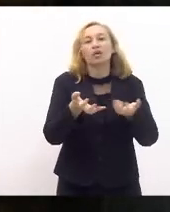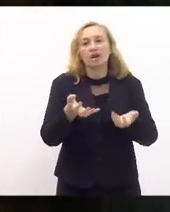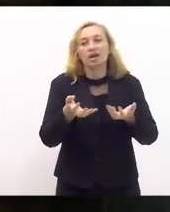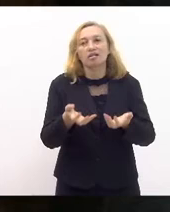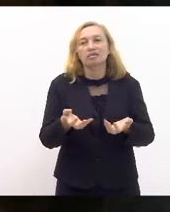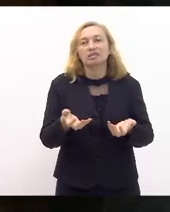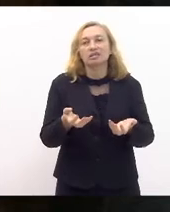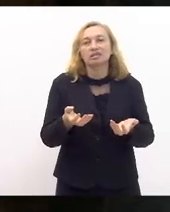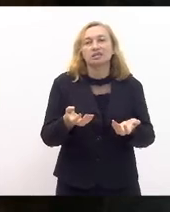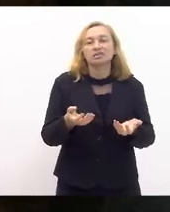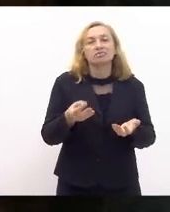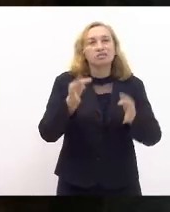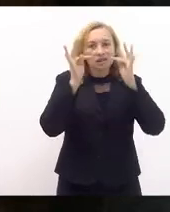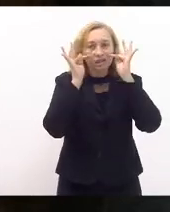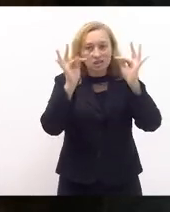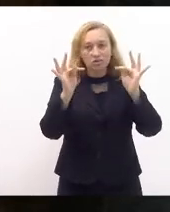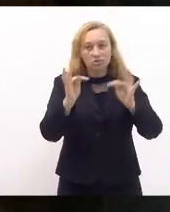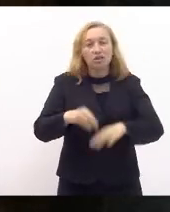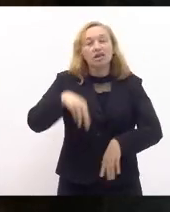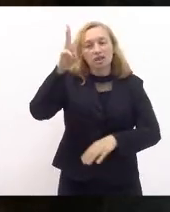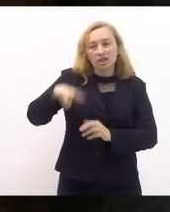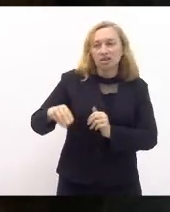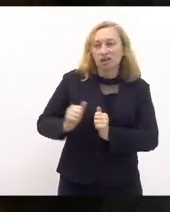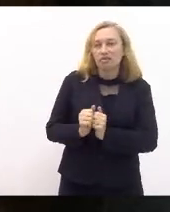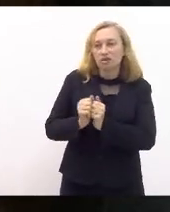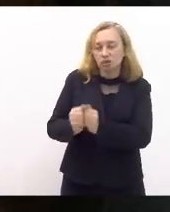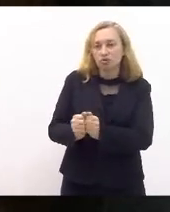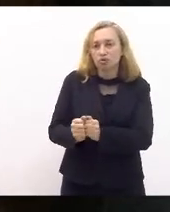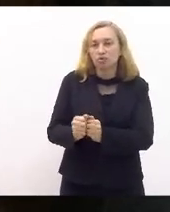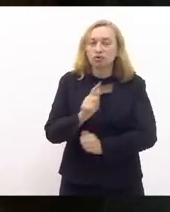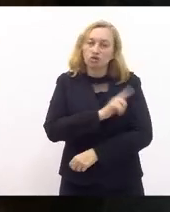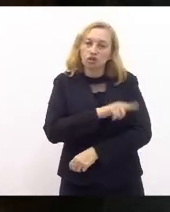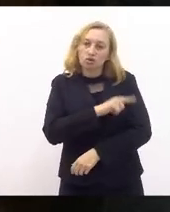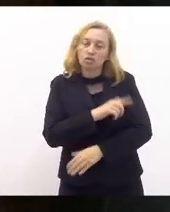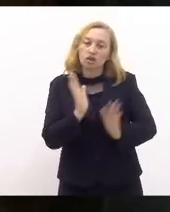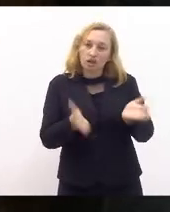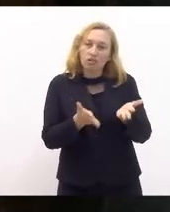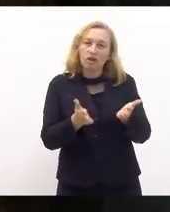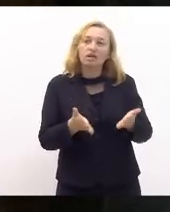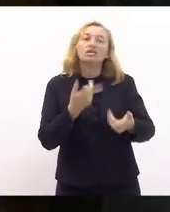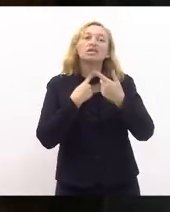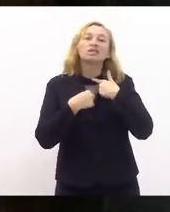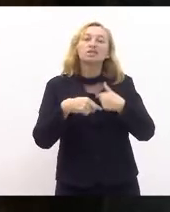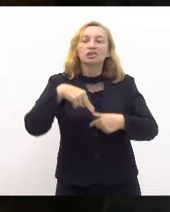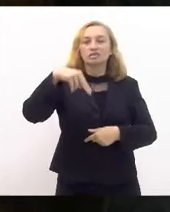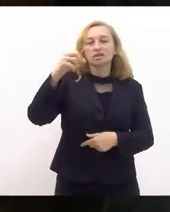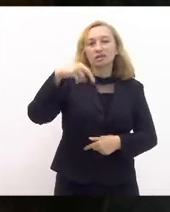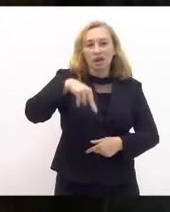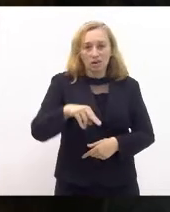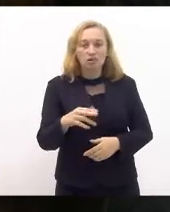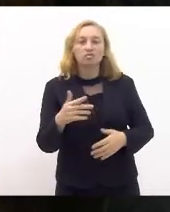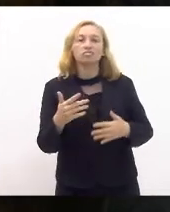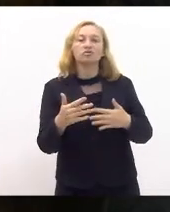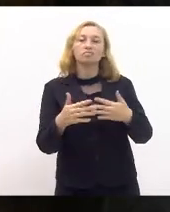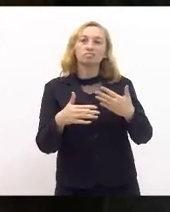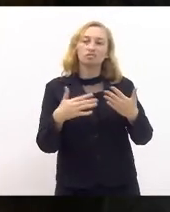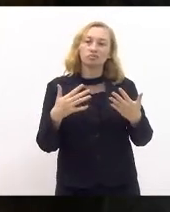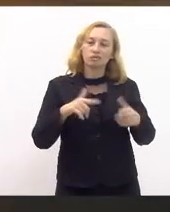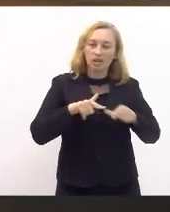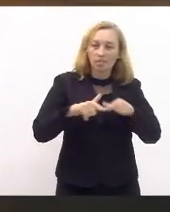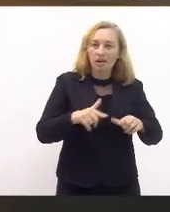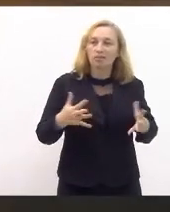dar esse meu testemunho de quem esteve do lado do gestor. E agora, desejando, Nelson, também um trabalho espinhoso. Sua trajetória